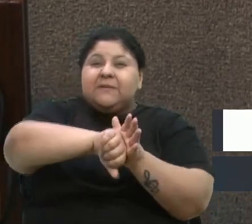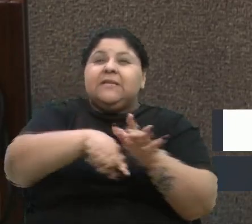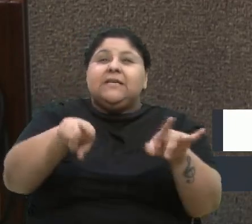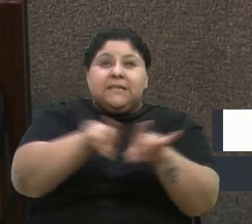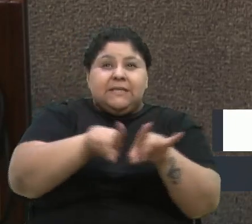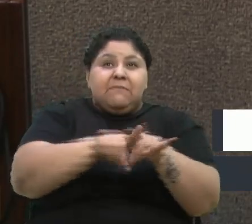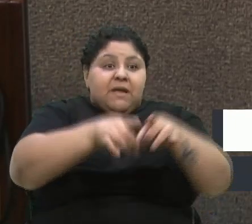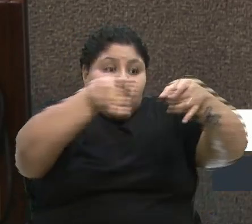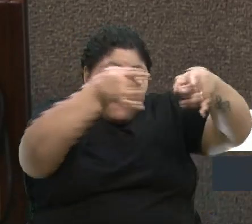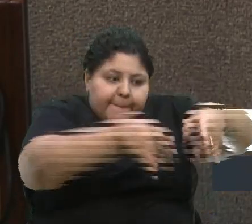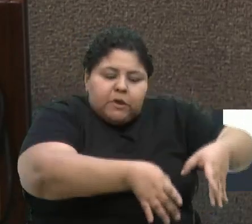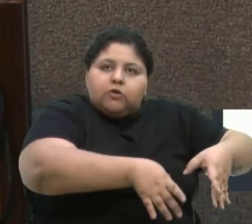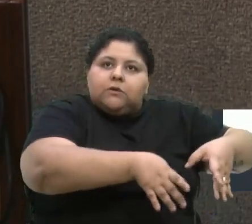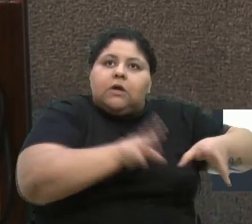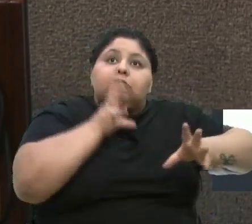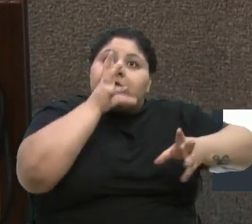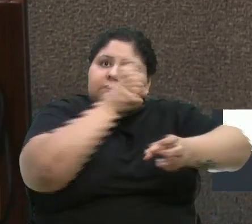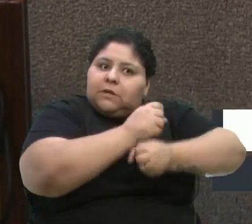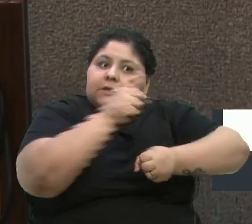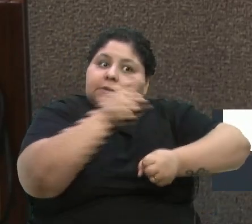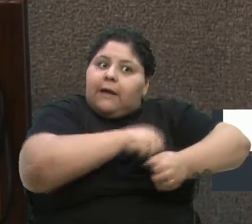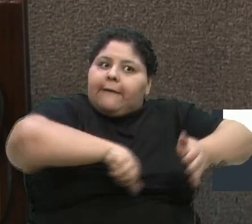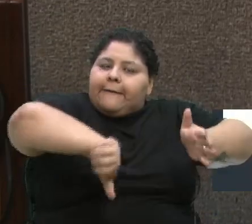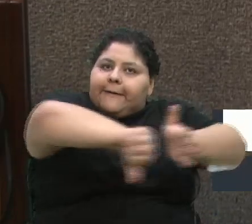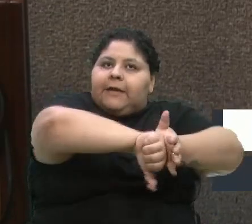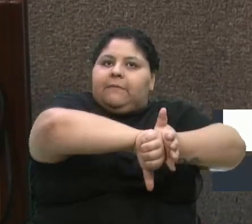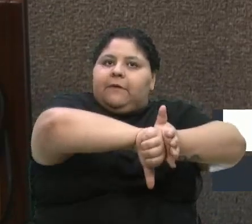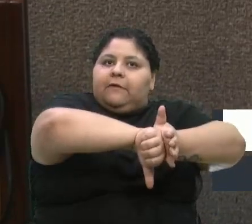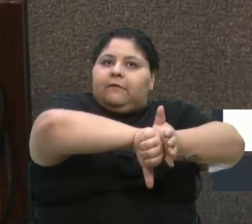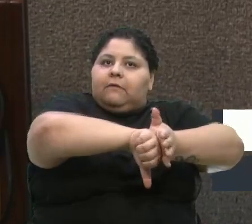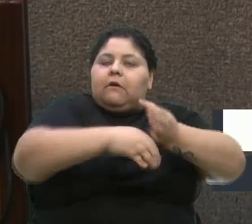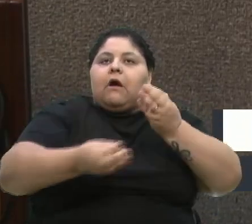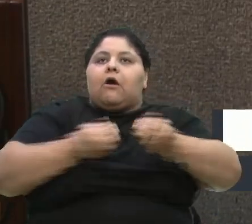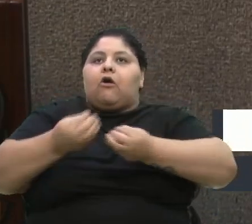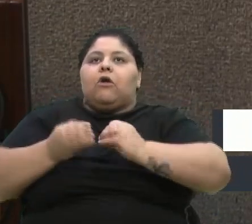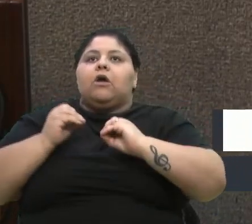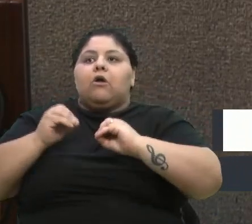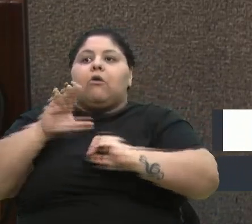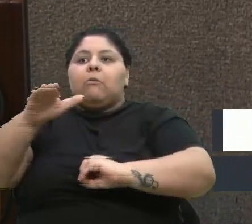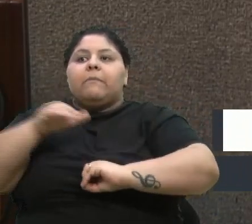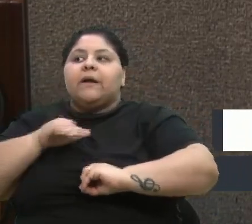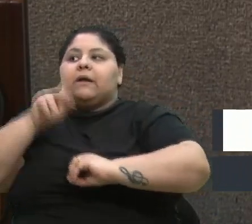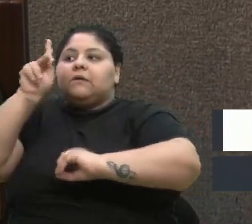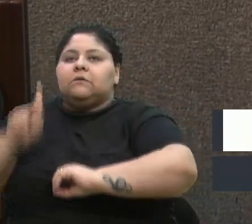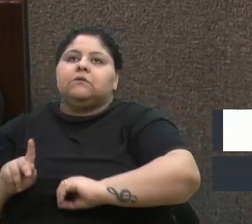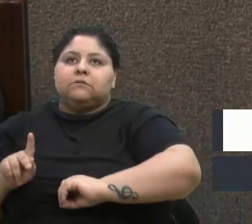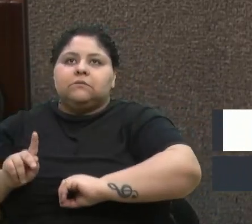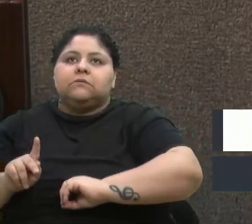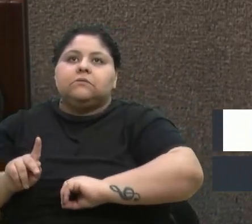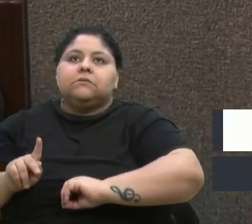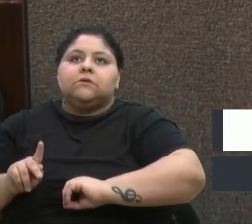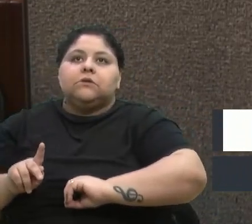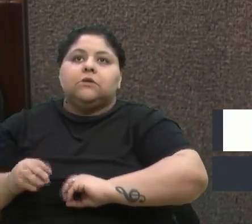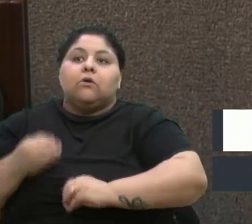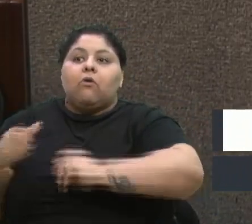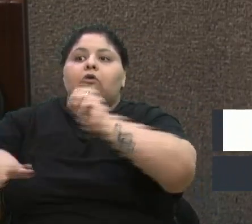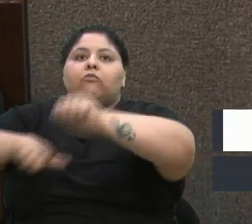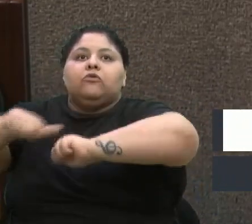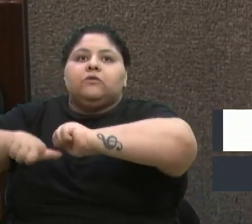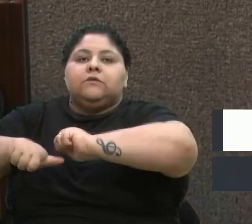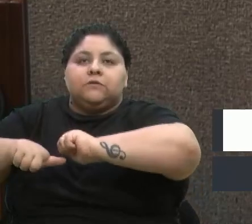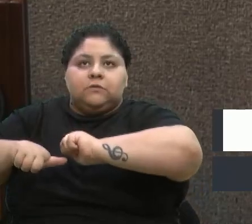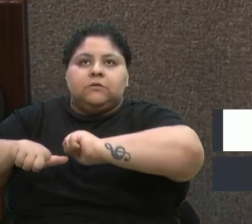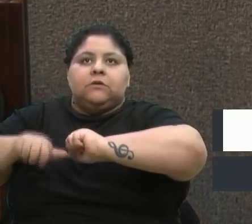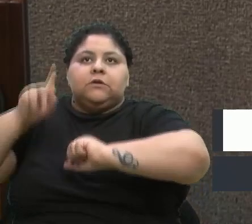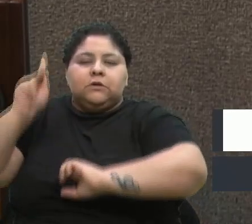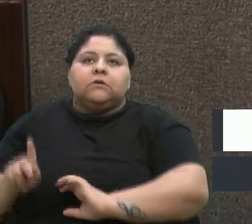abandonar os animais. É crime abandono de animais. Agora, como pegar essas pessoas? Né? Como multar essas pessoas? Como levar elas para... Então,